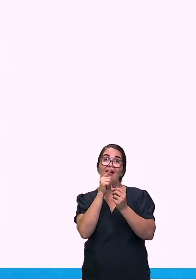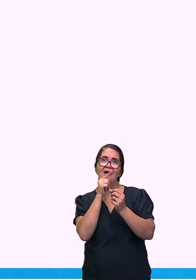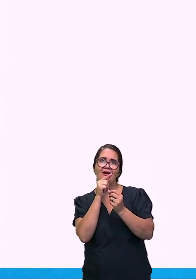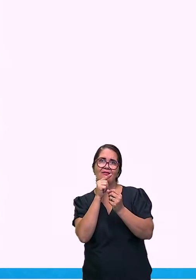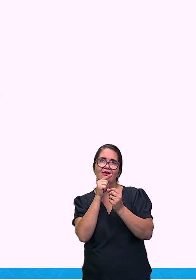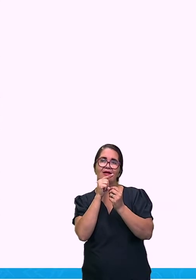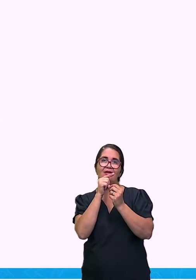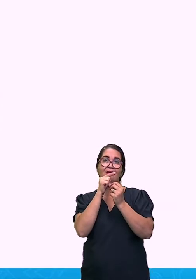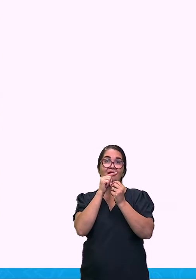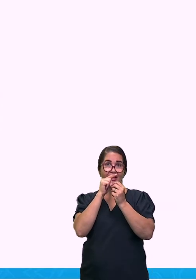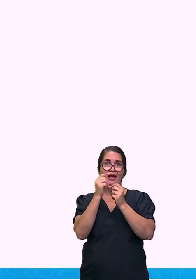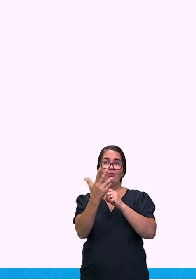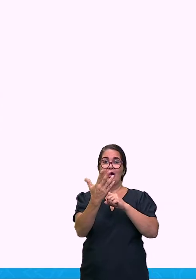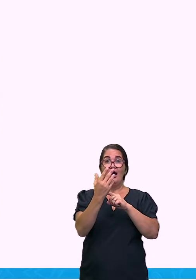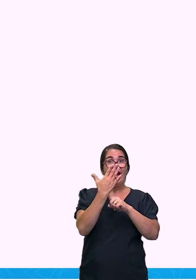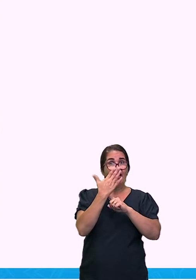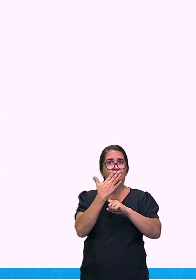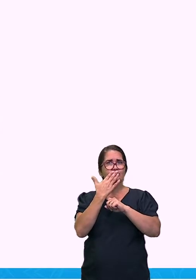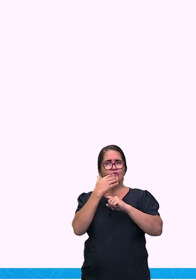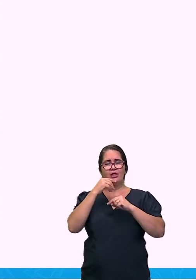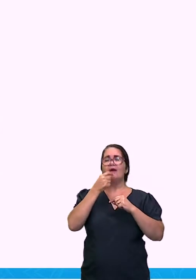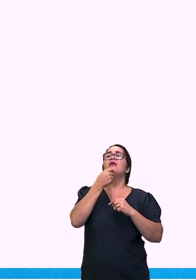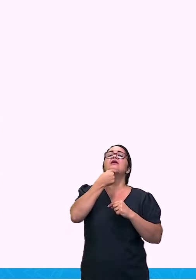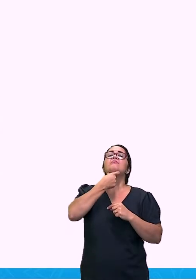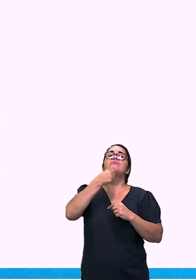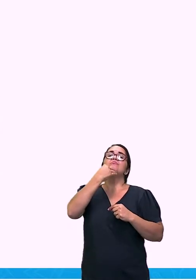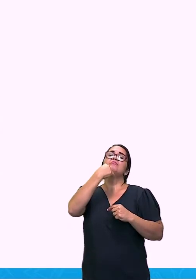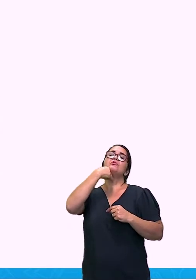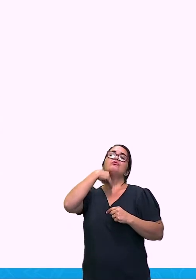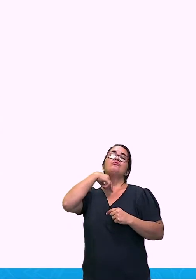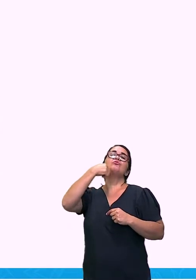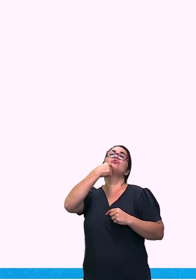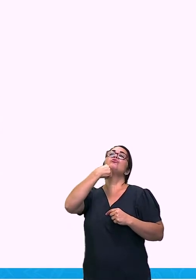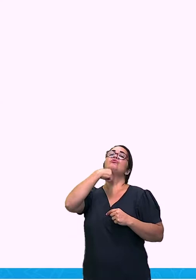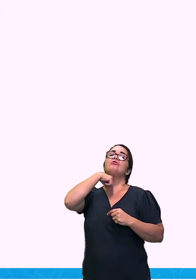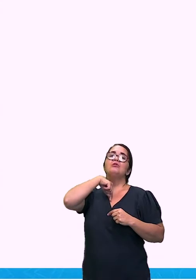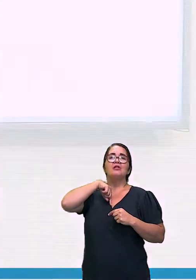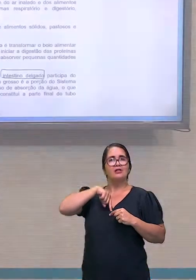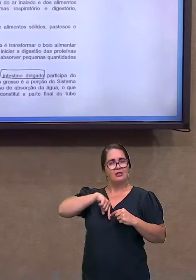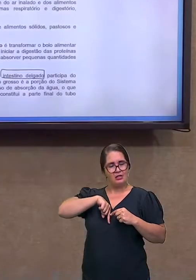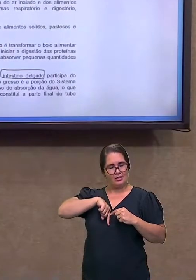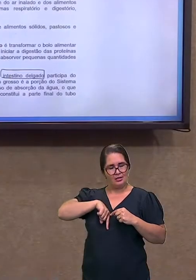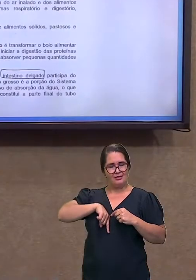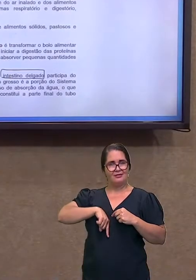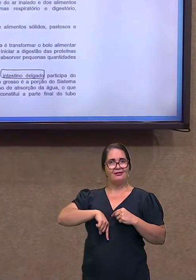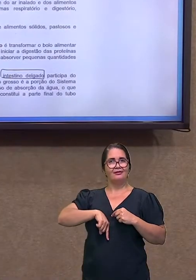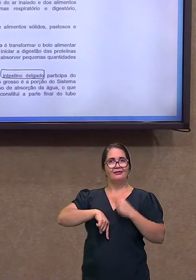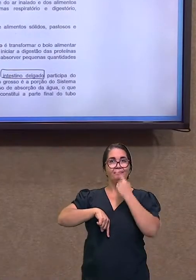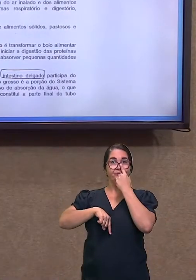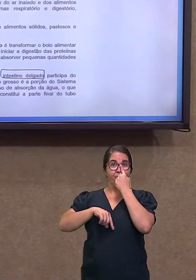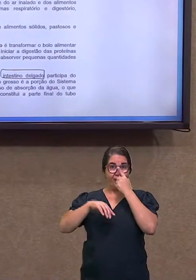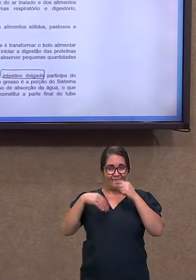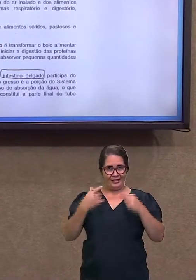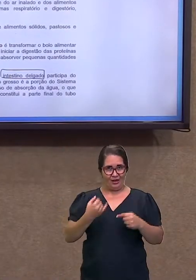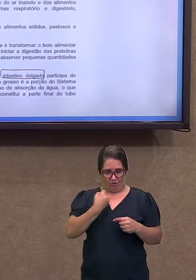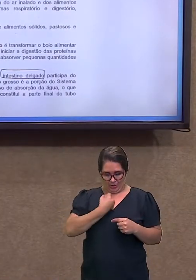absorvidos no intestino delgado. Então, ali no intestino delgado acontece essa absorção dos